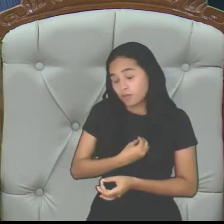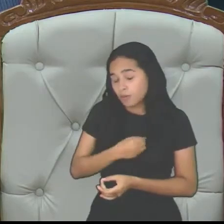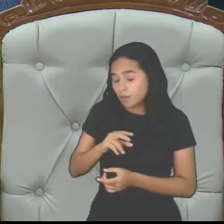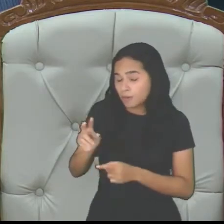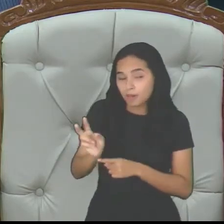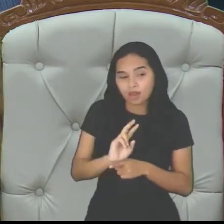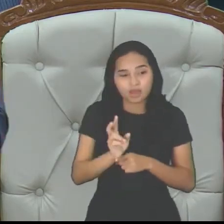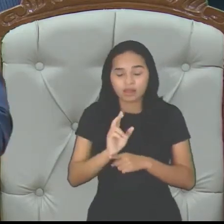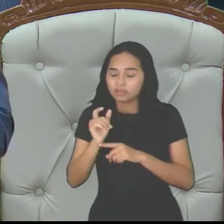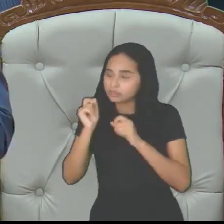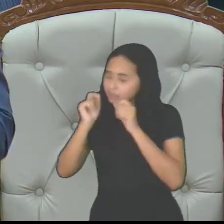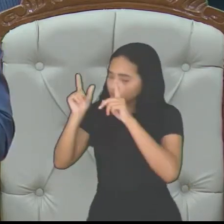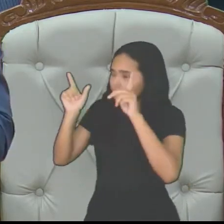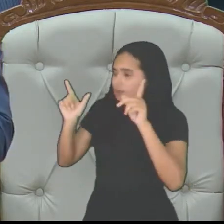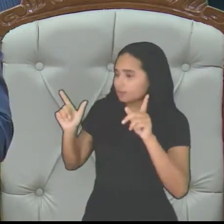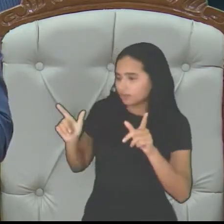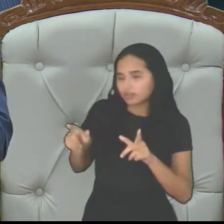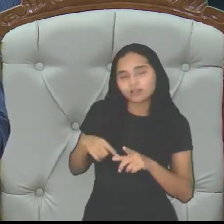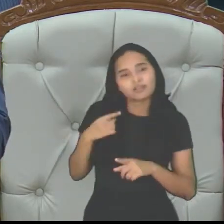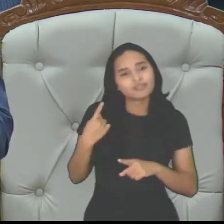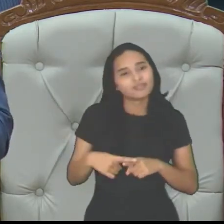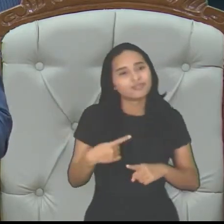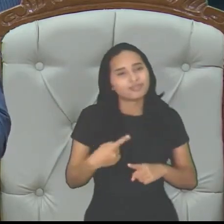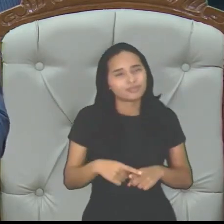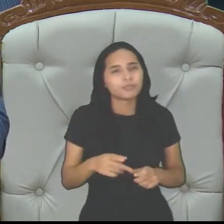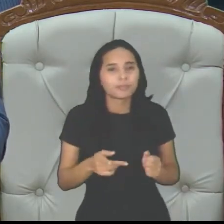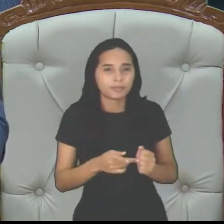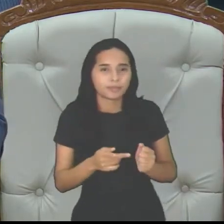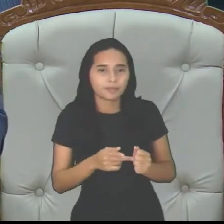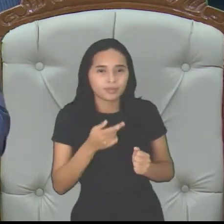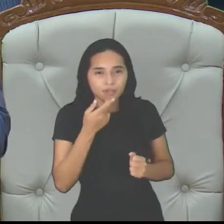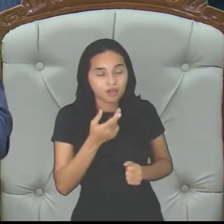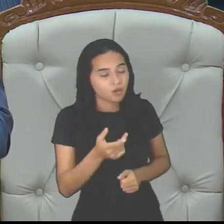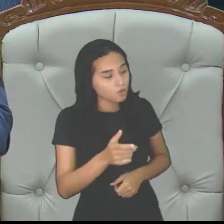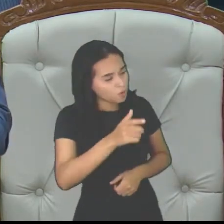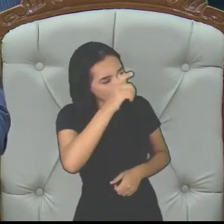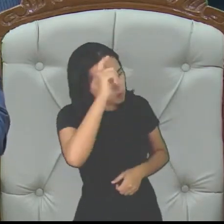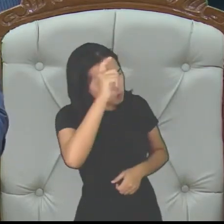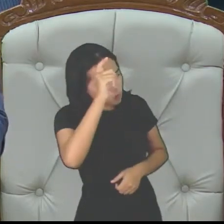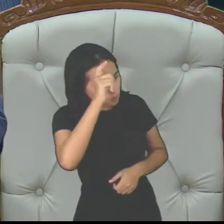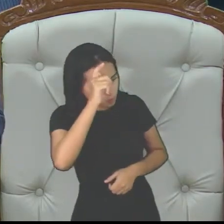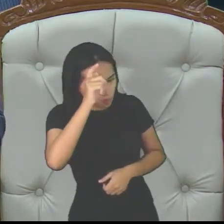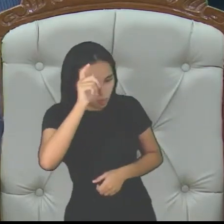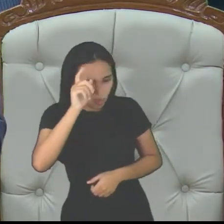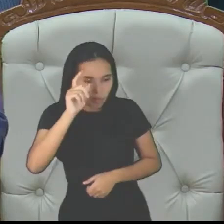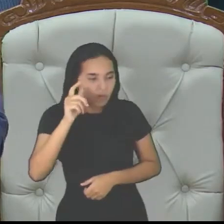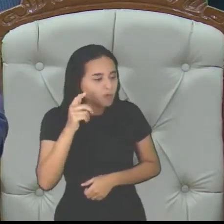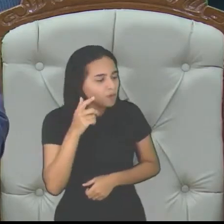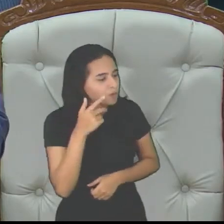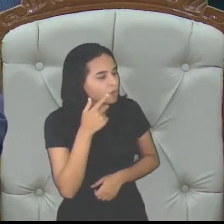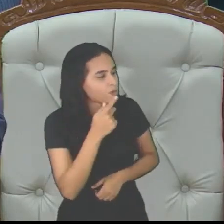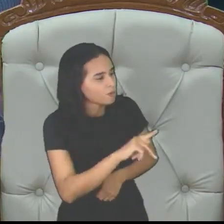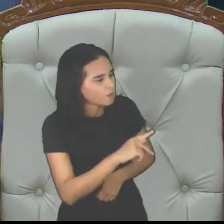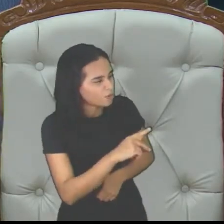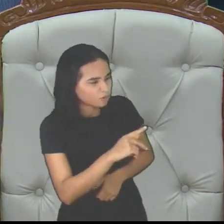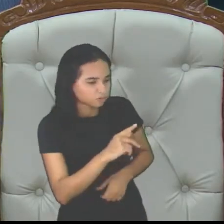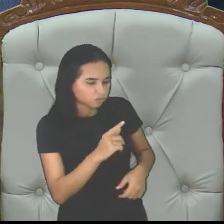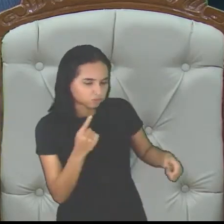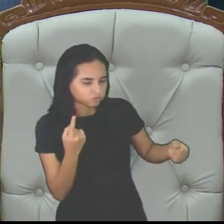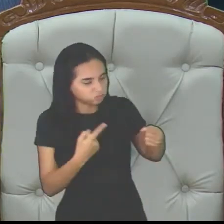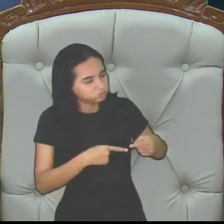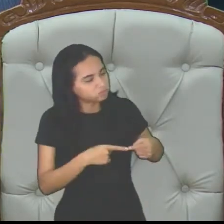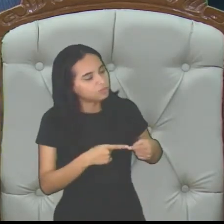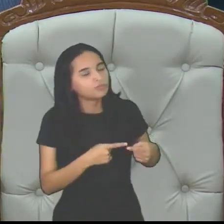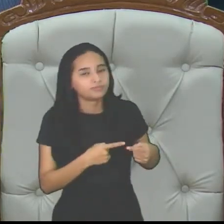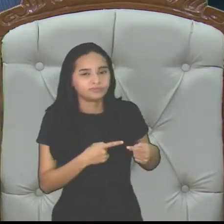alerta. Porque é Pedro que diz, o diabo, o vosso